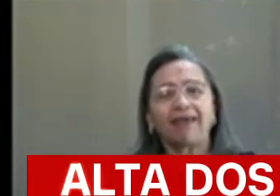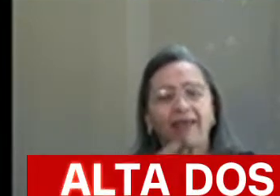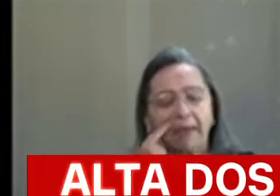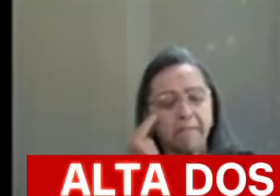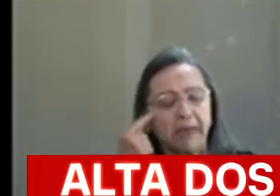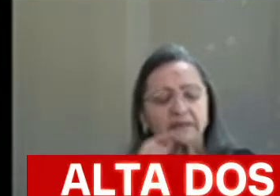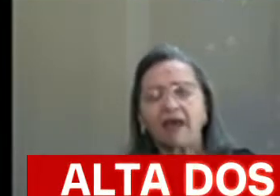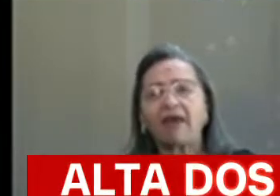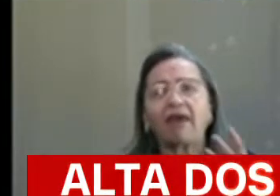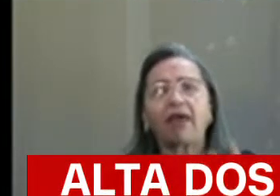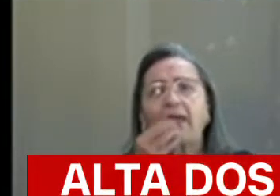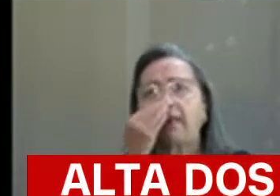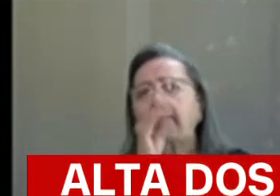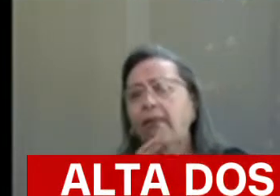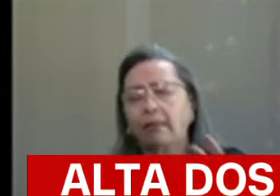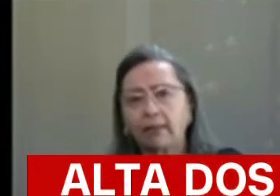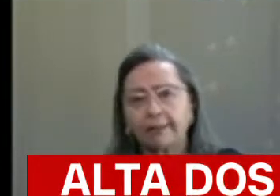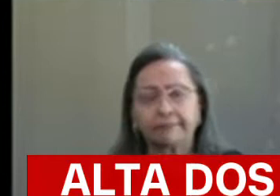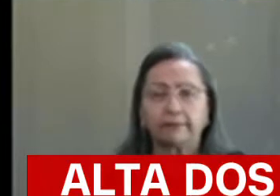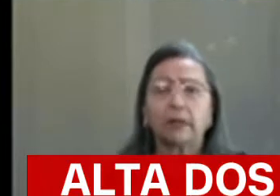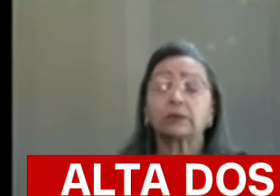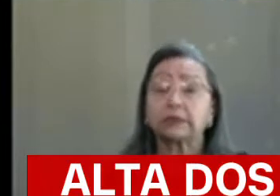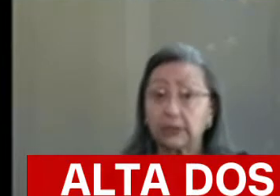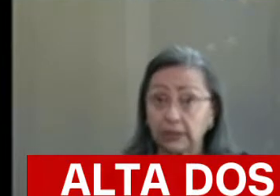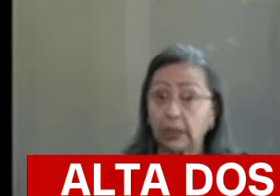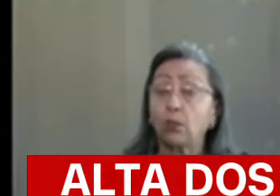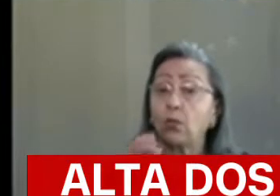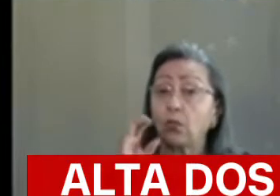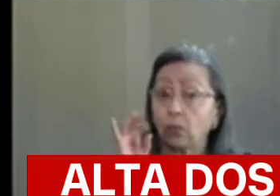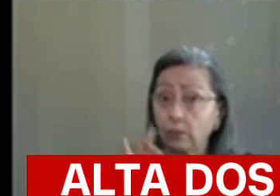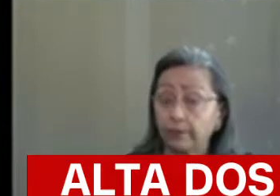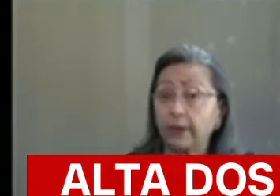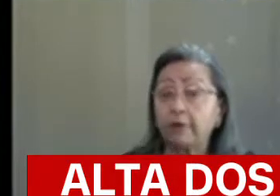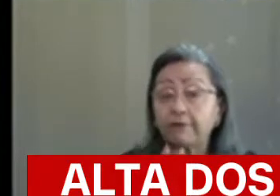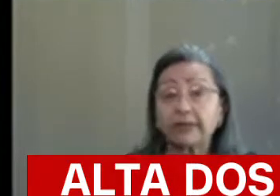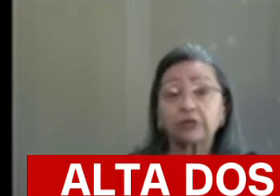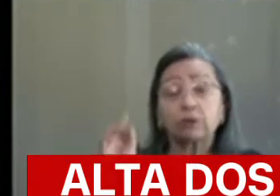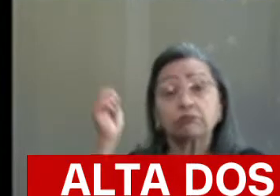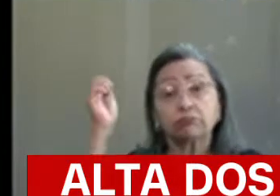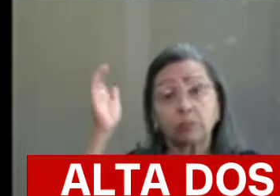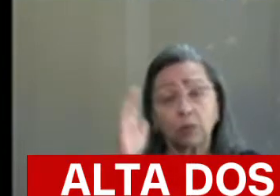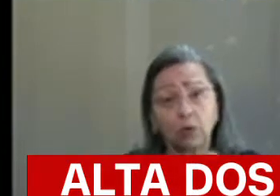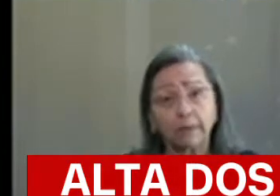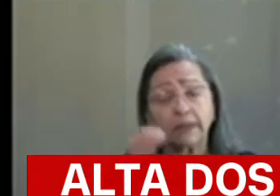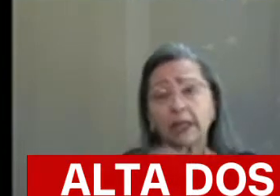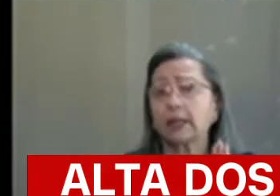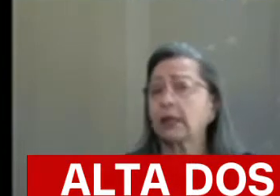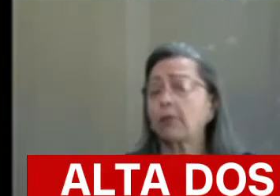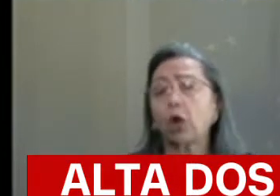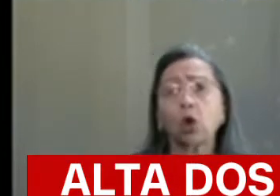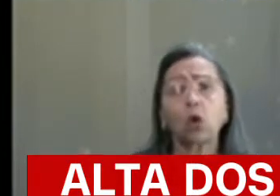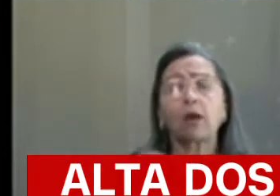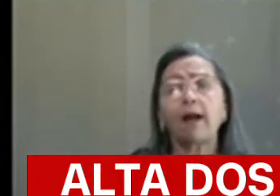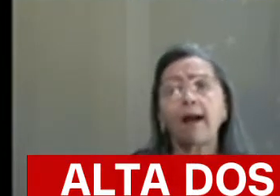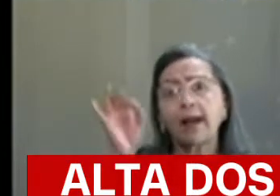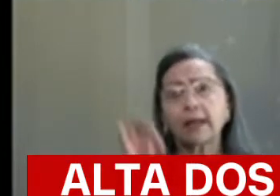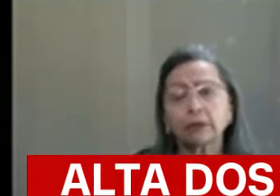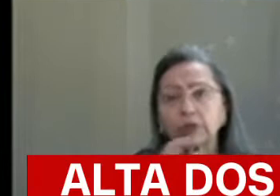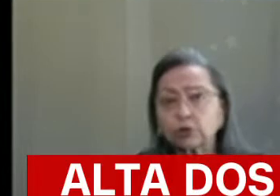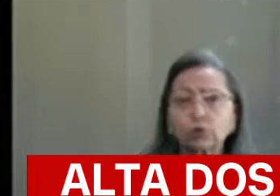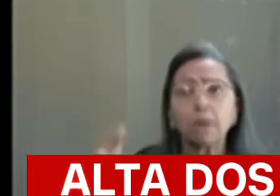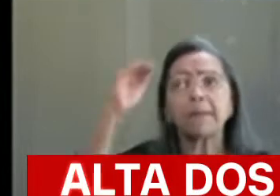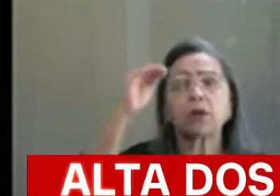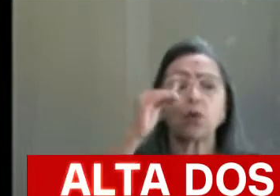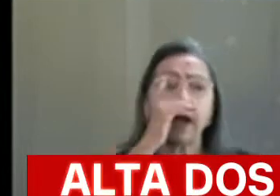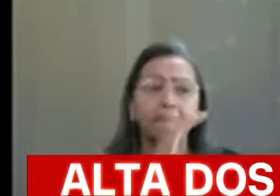Sendo essenciais, o ente federativo competente não poderia estabelecer alíquota superior à média